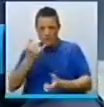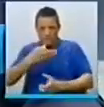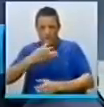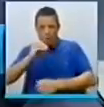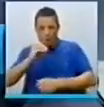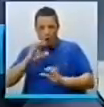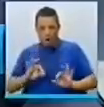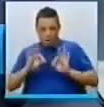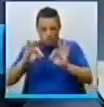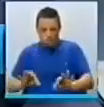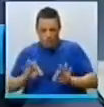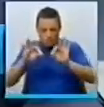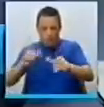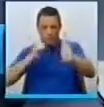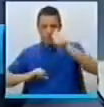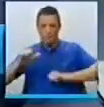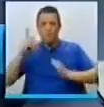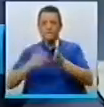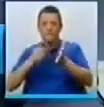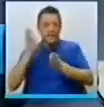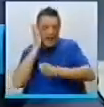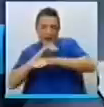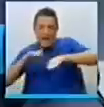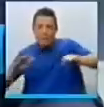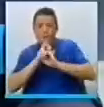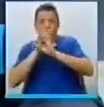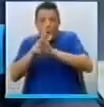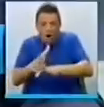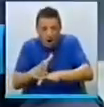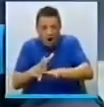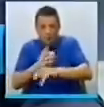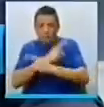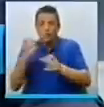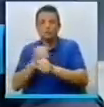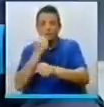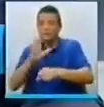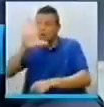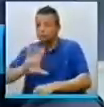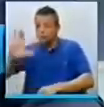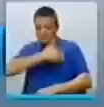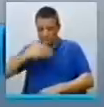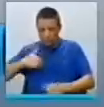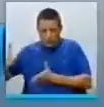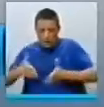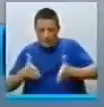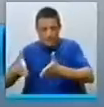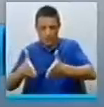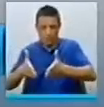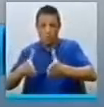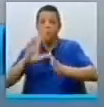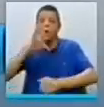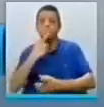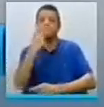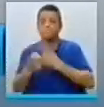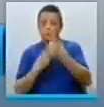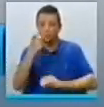ter que adiar cirurgias por falta de camas eh em que caminho é que vai o serviço Nacional de saúde o nosso serviço Nacional de saúde é um